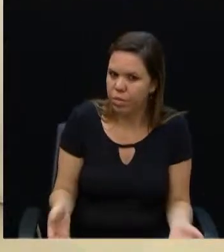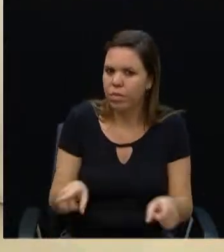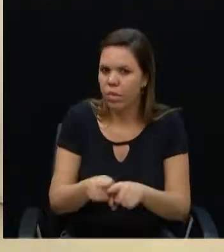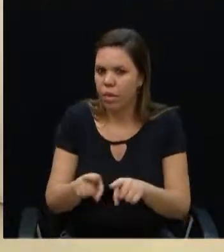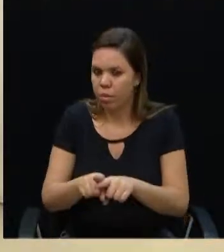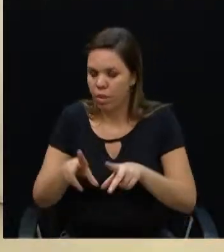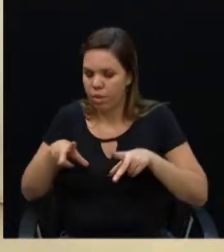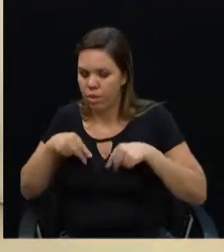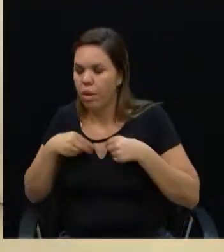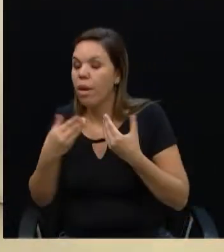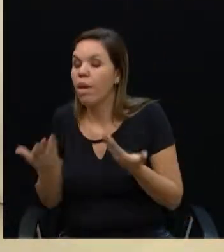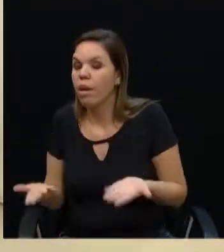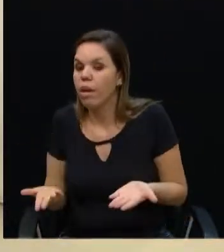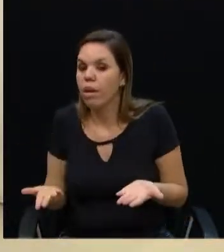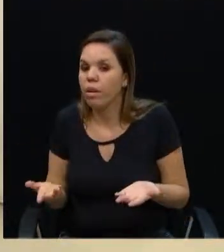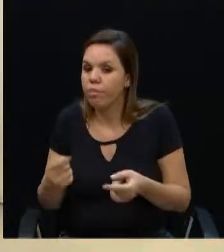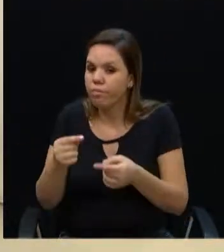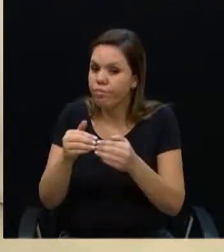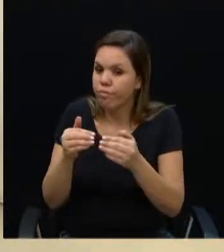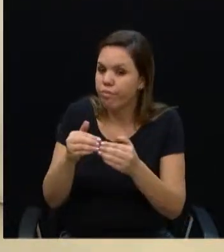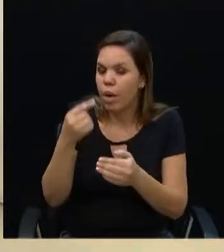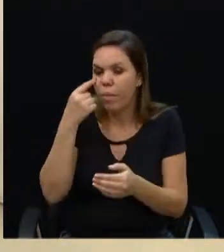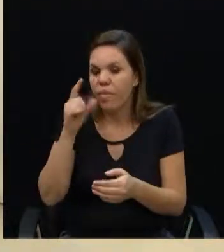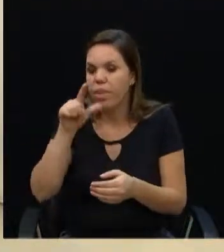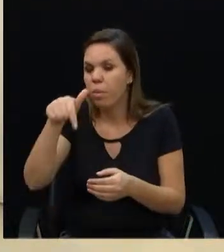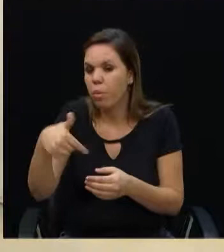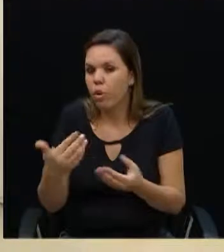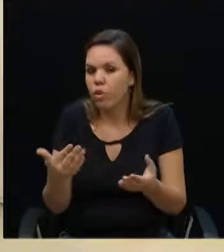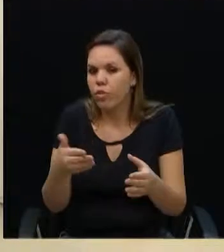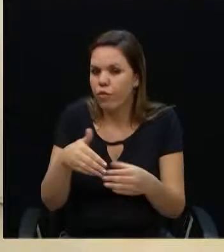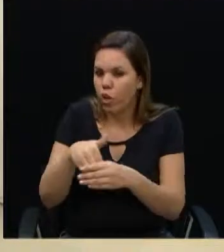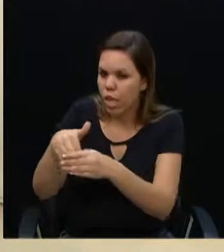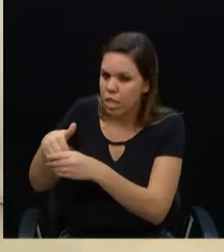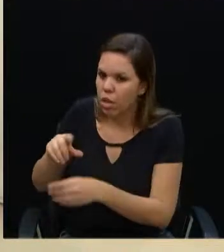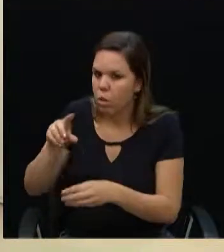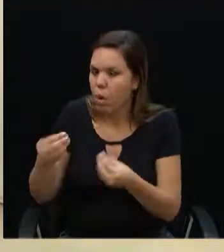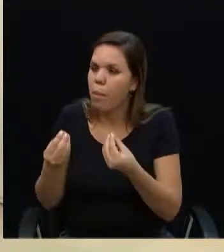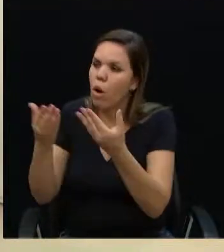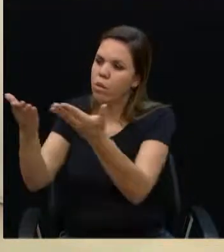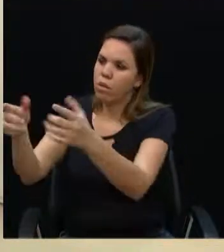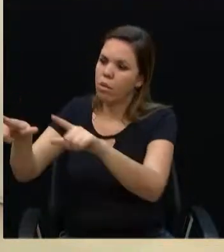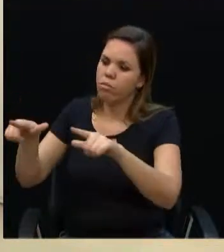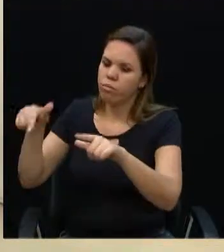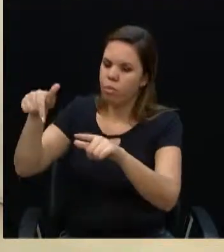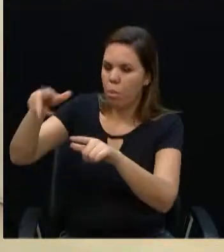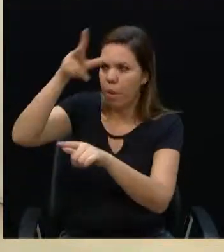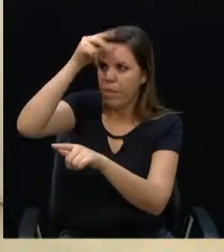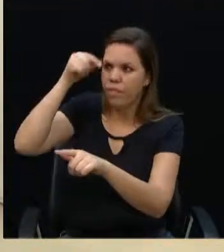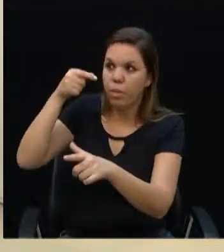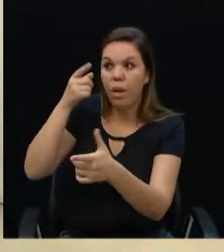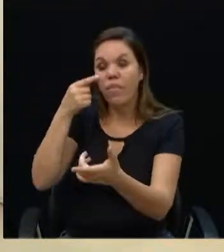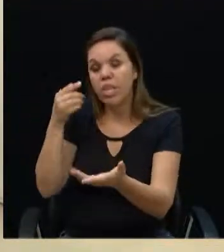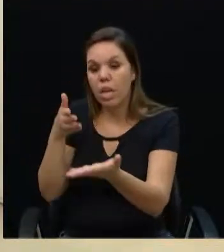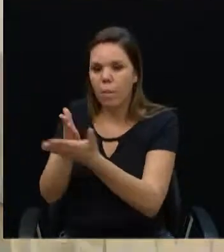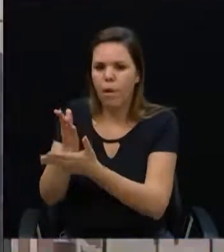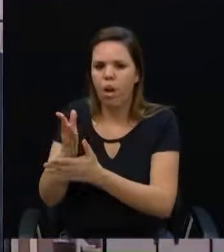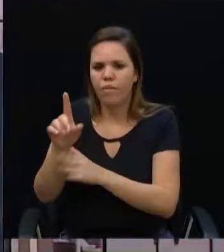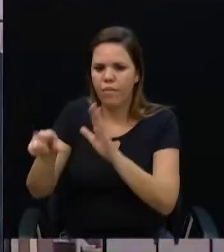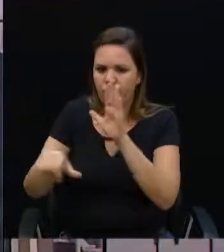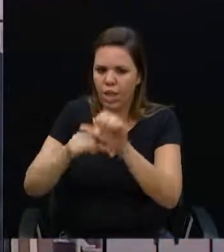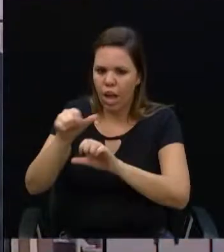de mérito, só aí, depois de 2 votações, ir ao prefeito para que ele possa sancionar e virar lei no município de